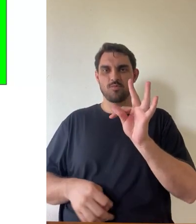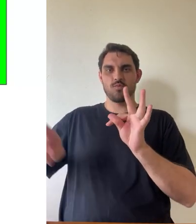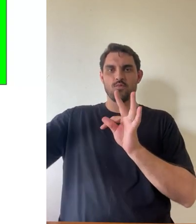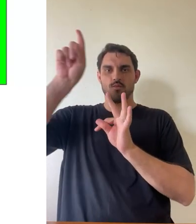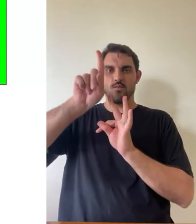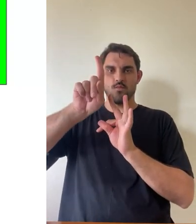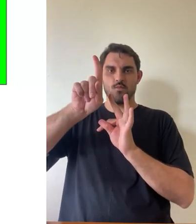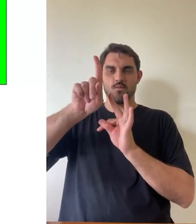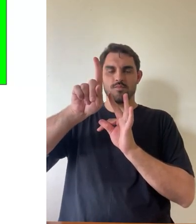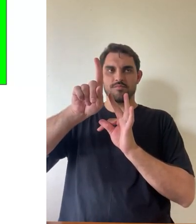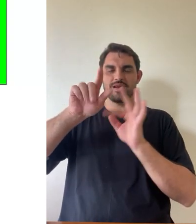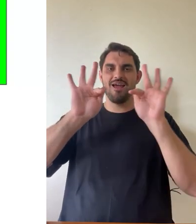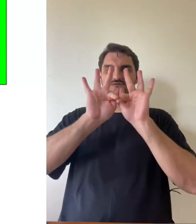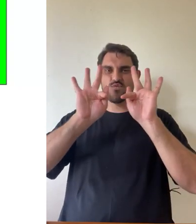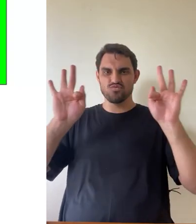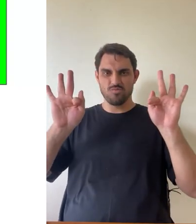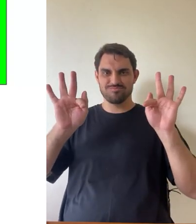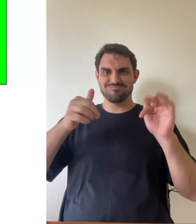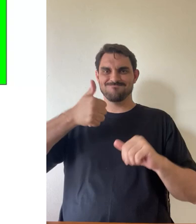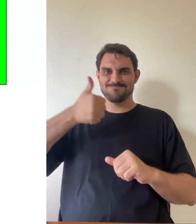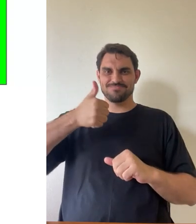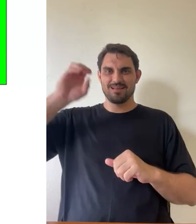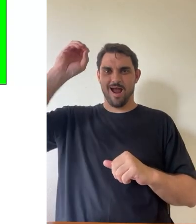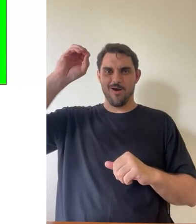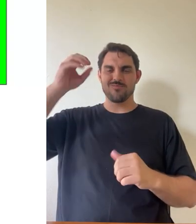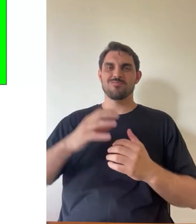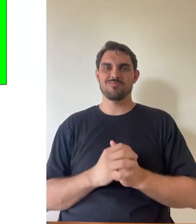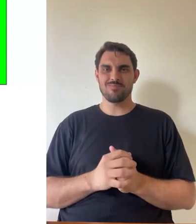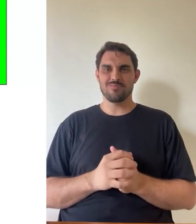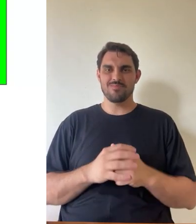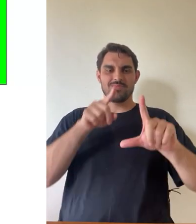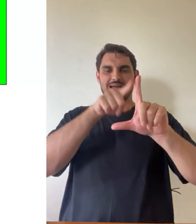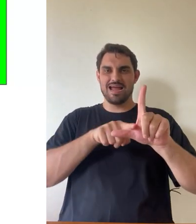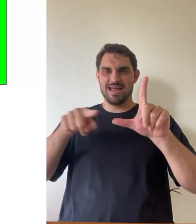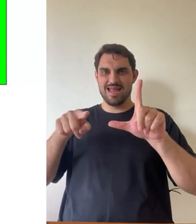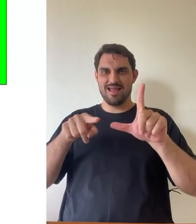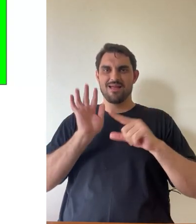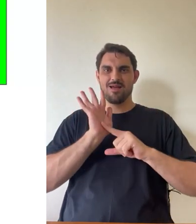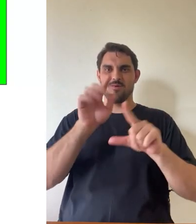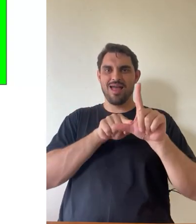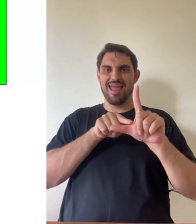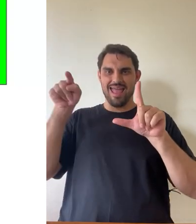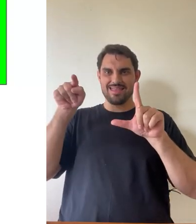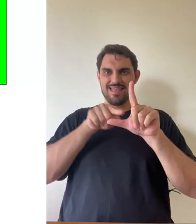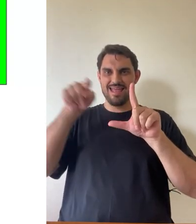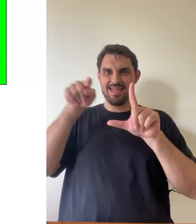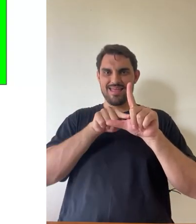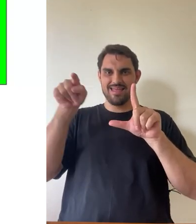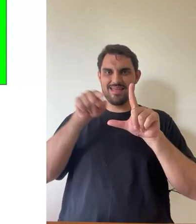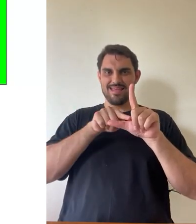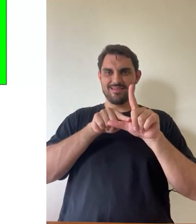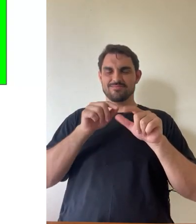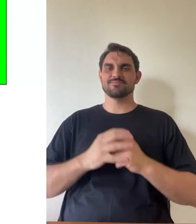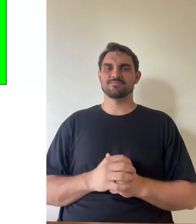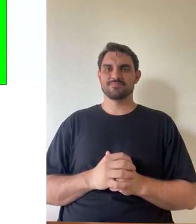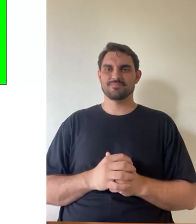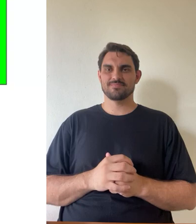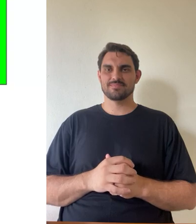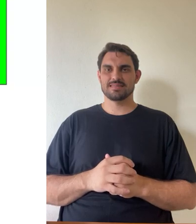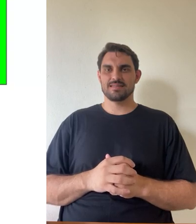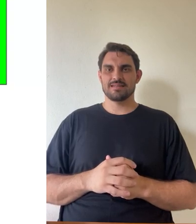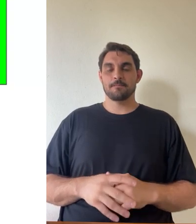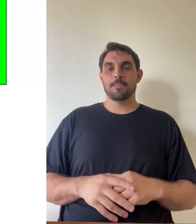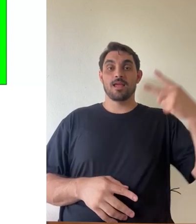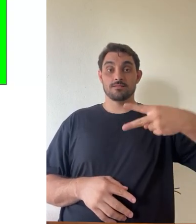1, ou seja, uma função de primeiro grau. Logo, o gráfico é uma reta. No gráfico